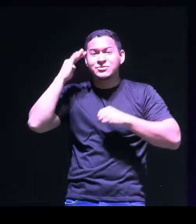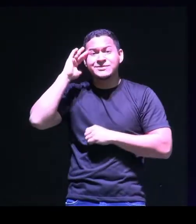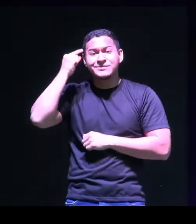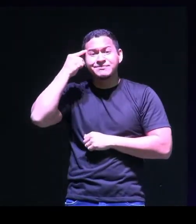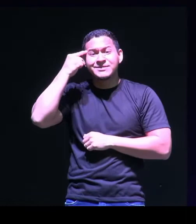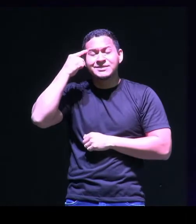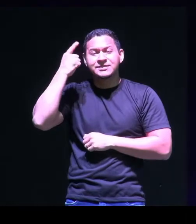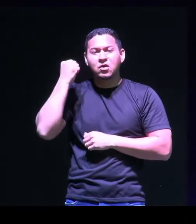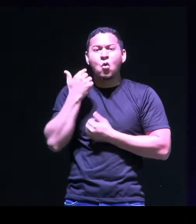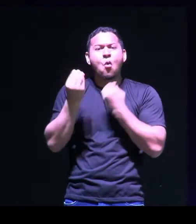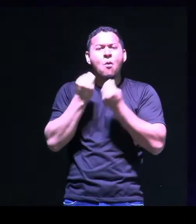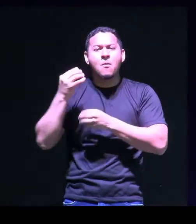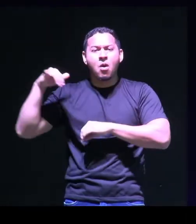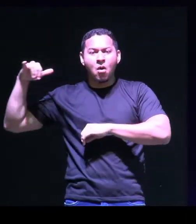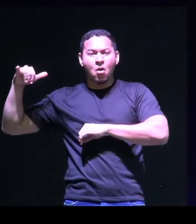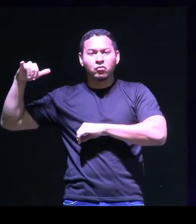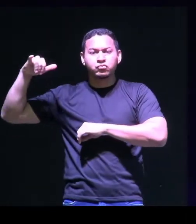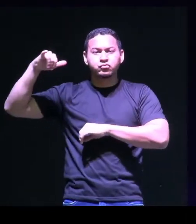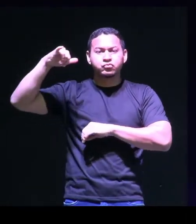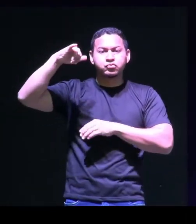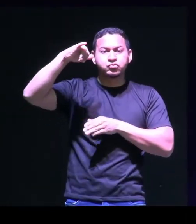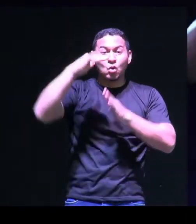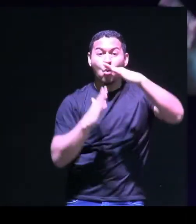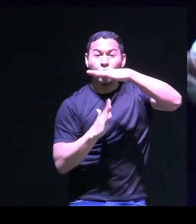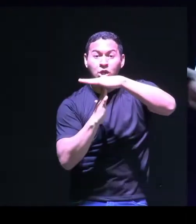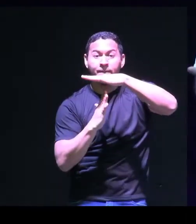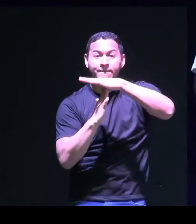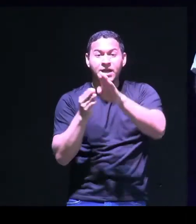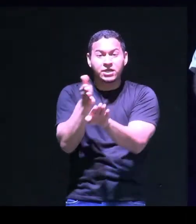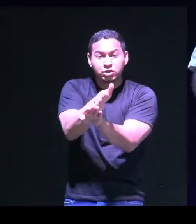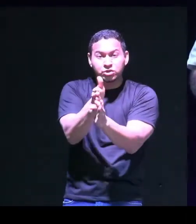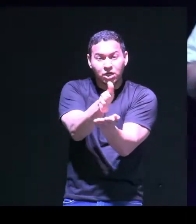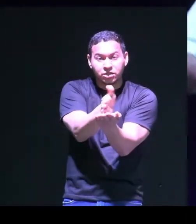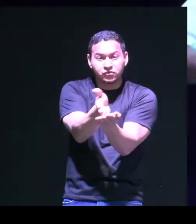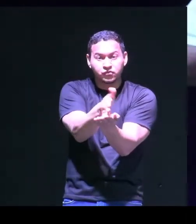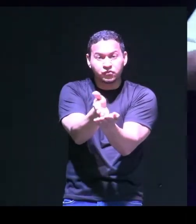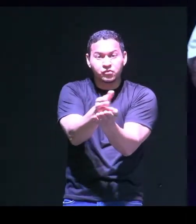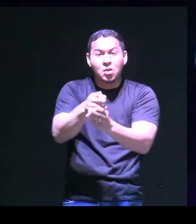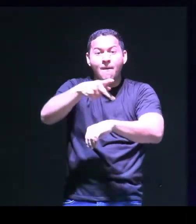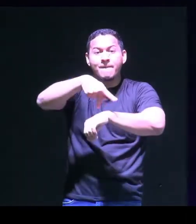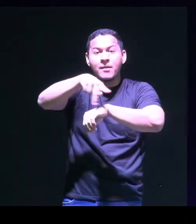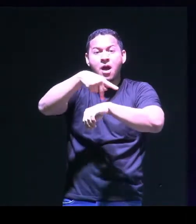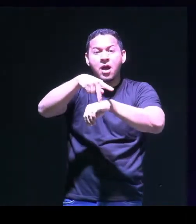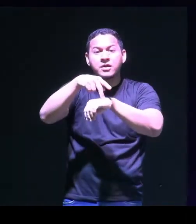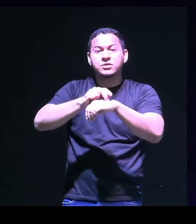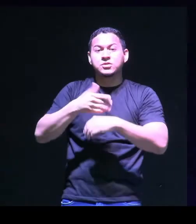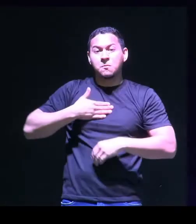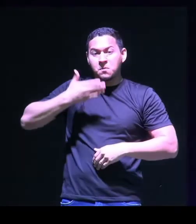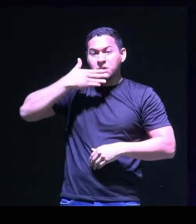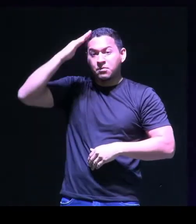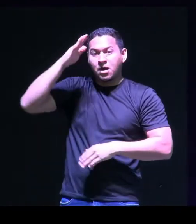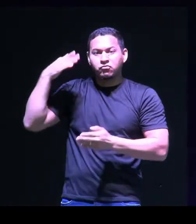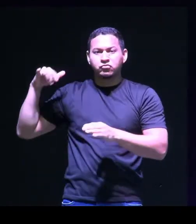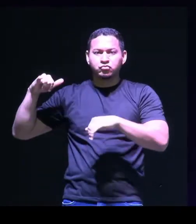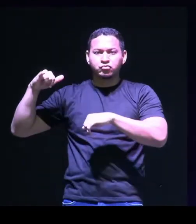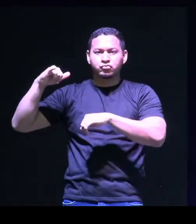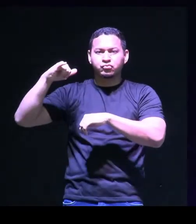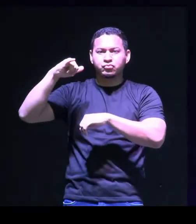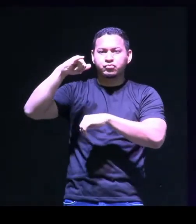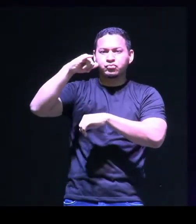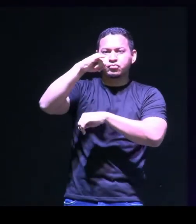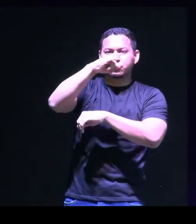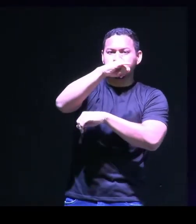podem cruzar o espaço aéreo da Arábia Saudita, que era impensável isso. Então tudo indica que as coisas estão